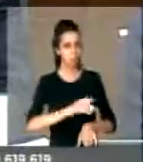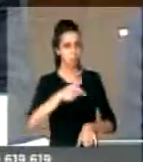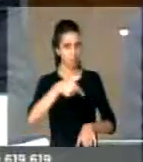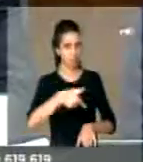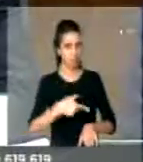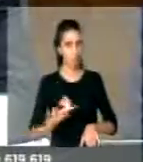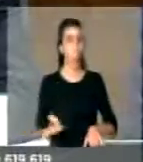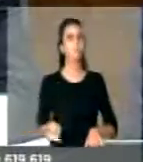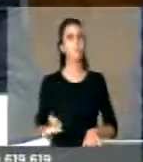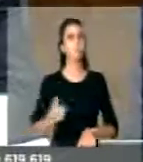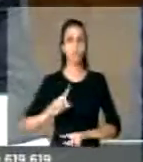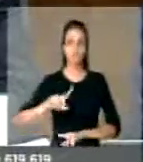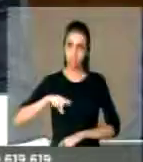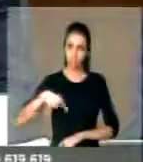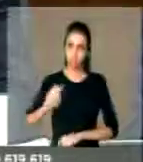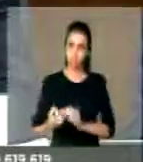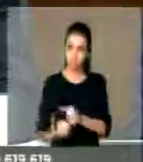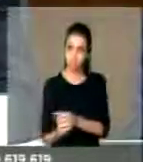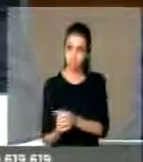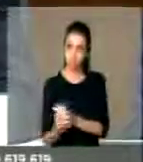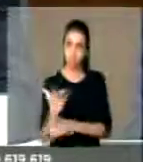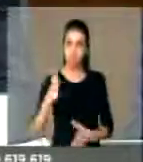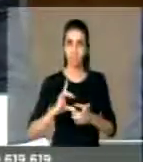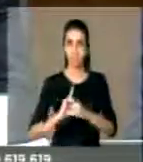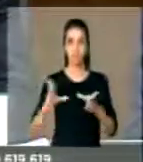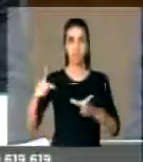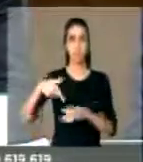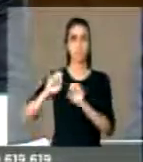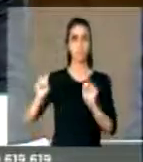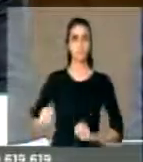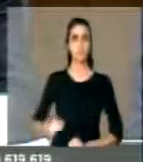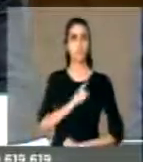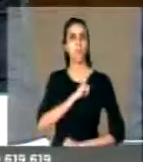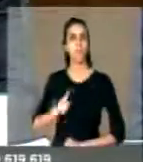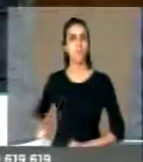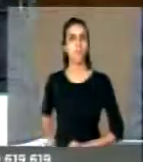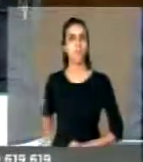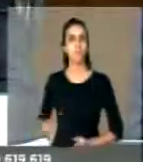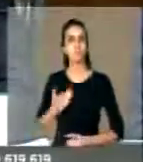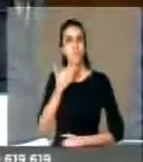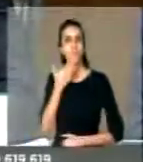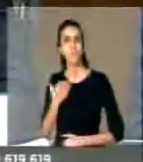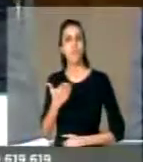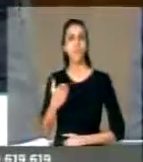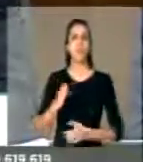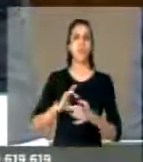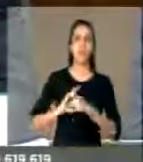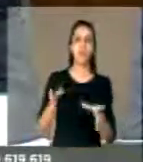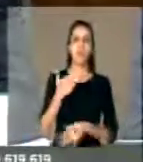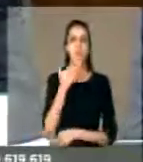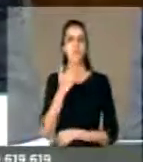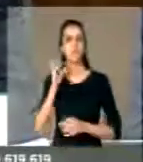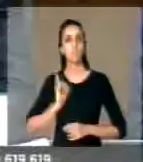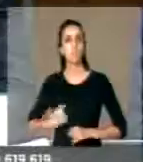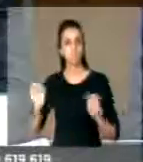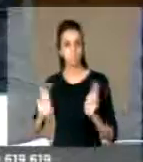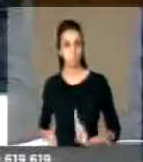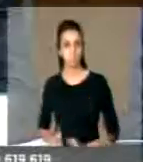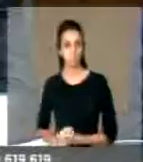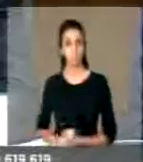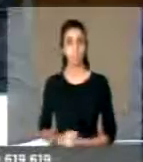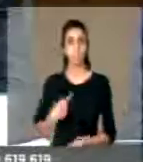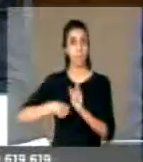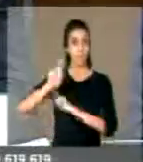consagrariam a democracia como sistema de governo da liberdade e dos direitos humanos. A Revolução